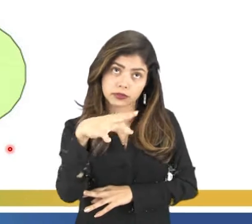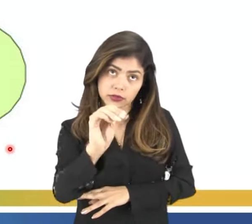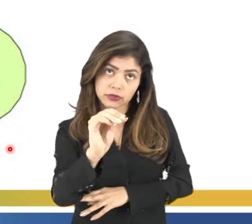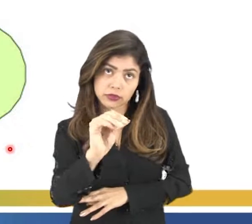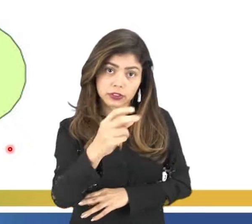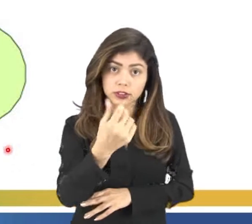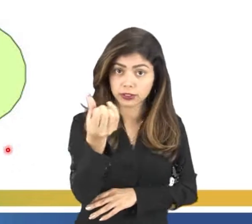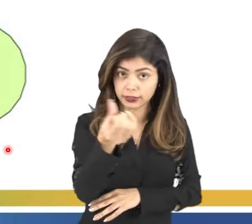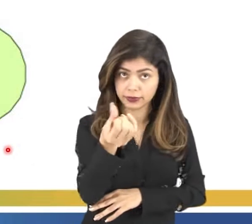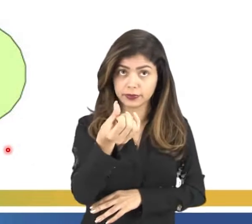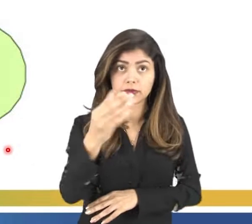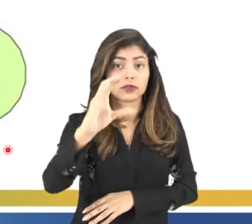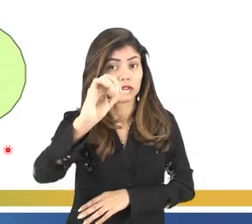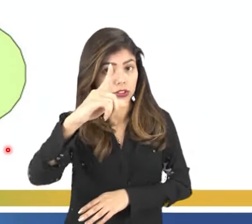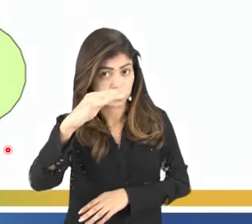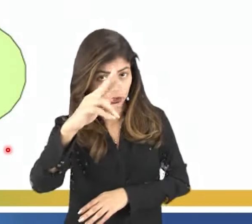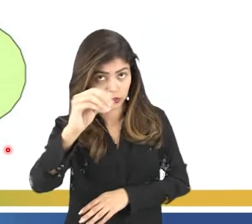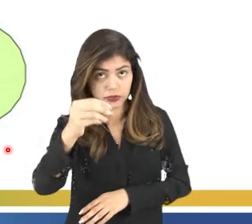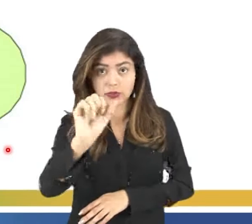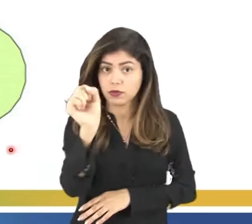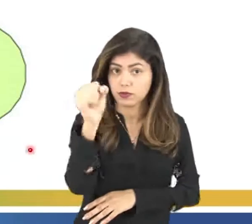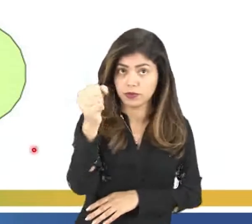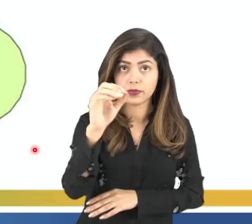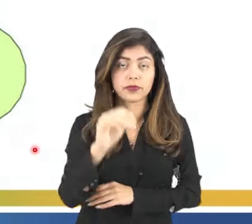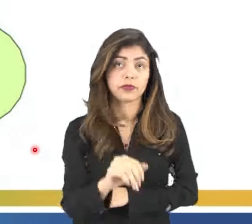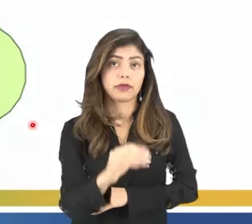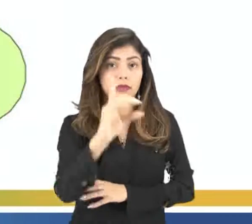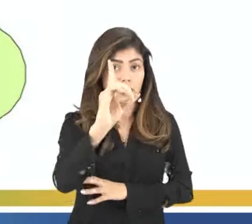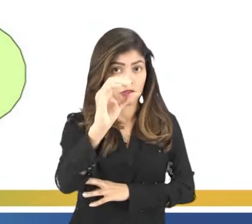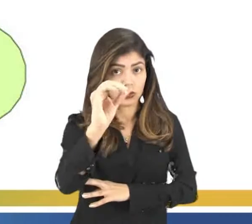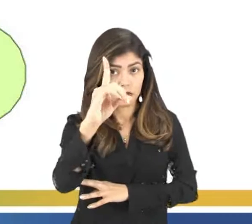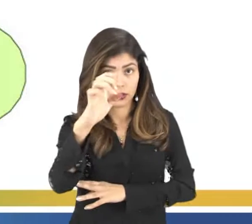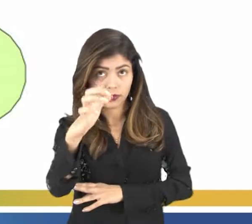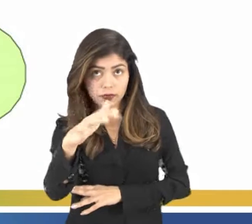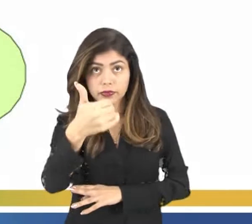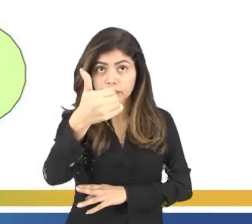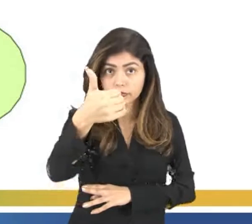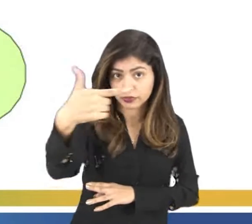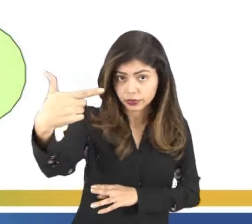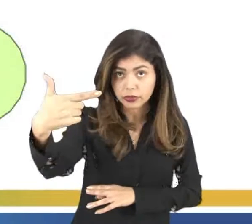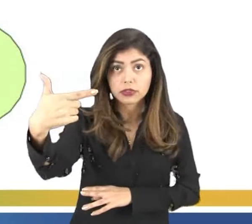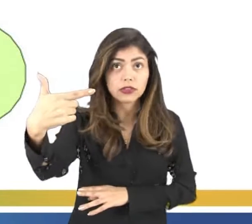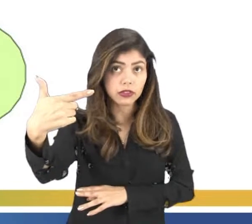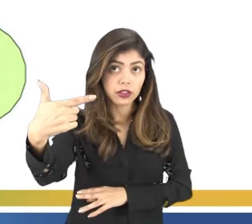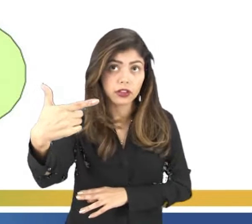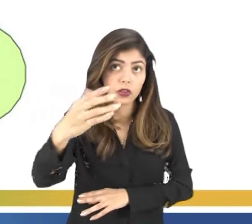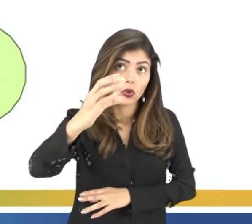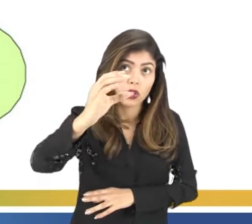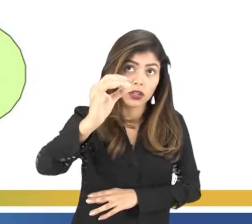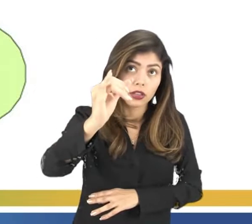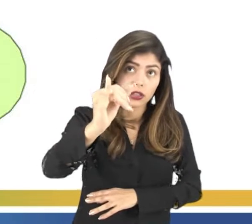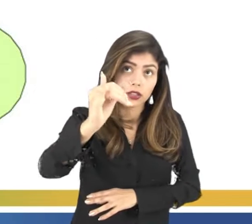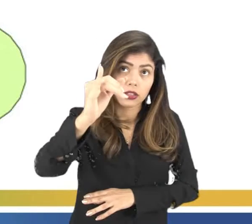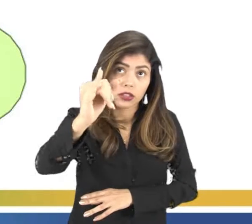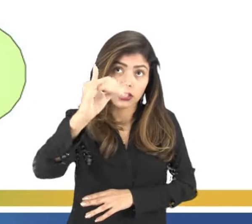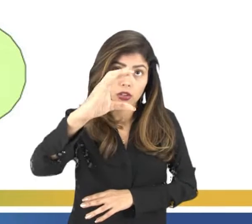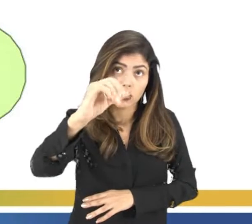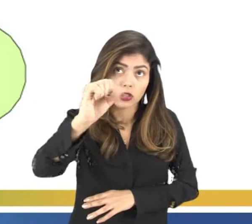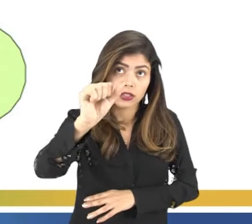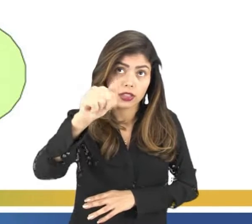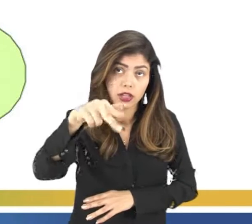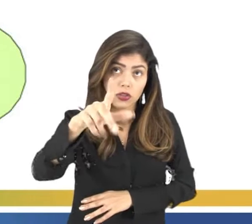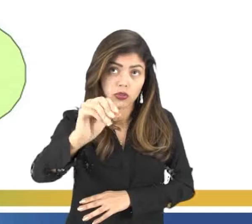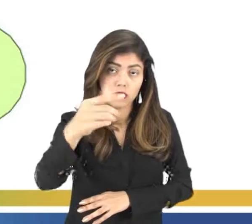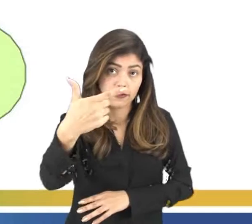é um polígono de 6 lados, um octógono, 8 lados, dodecágono, de 12 lados, e o icoságono, um polígono de 20